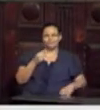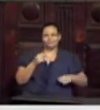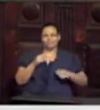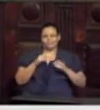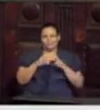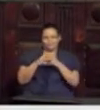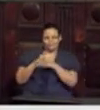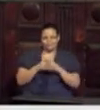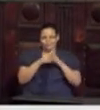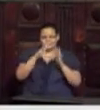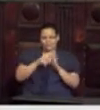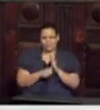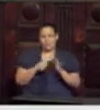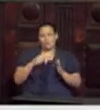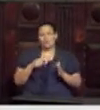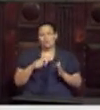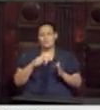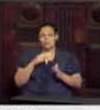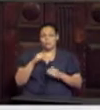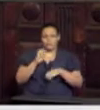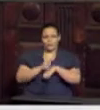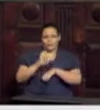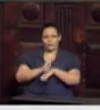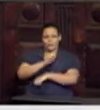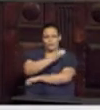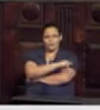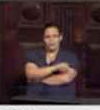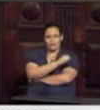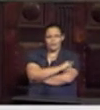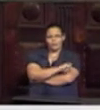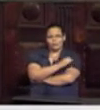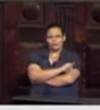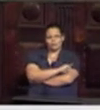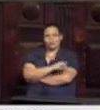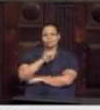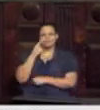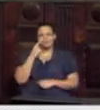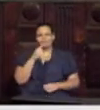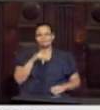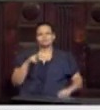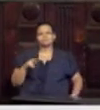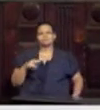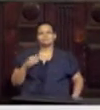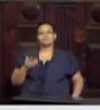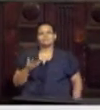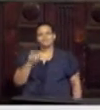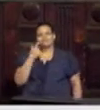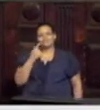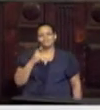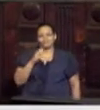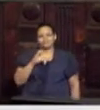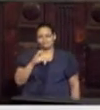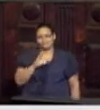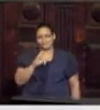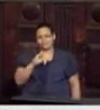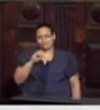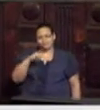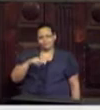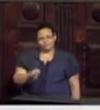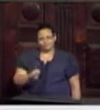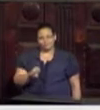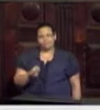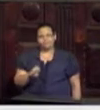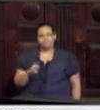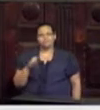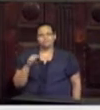de Janeiro. Quando nós olhamos a mancha criminal, nós vamos verificar que essa